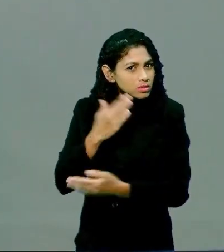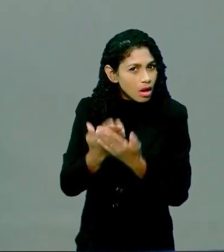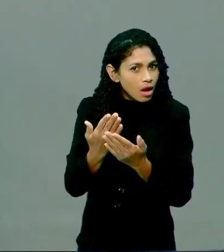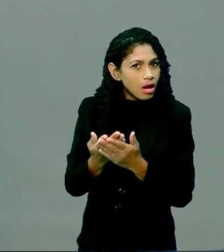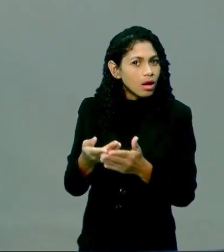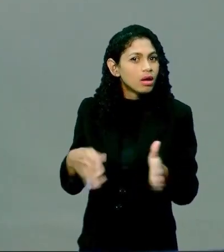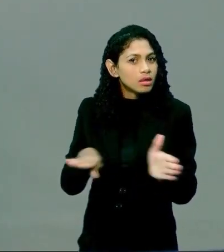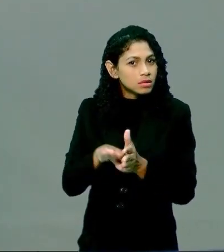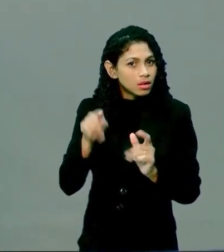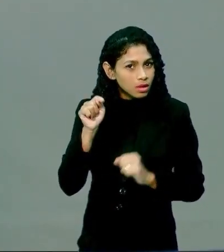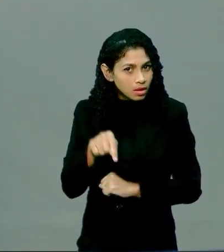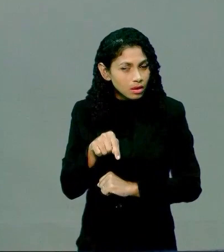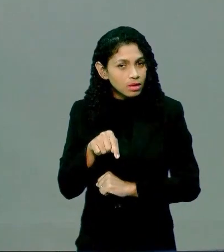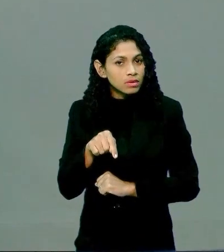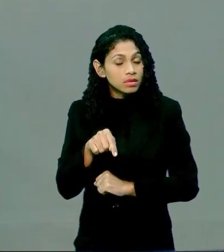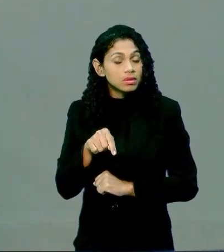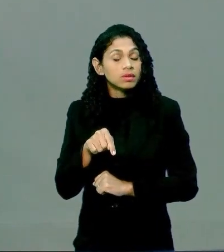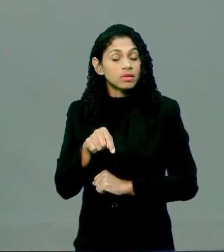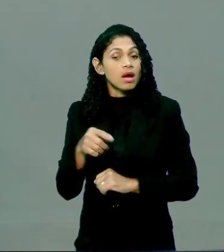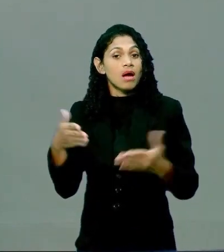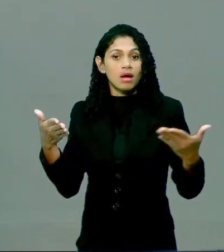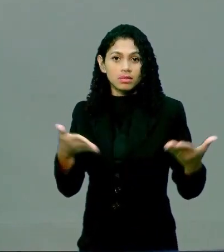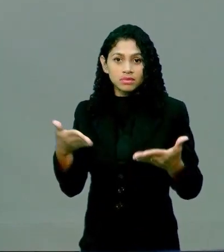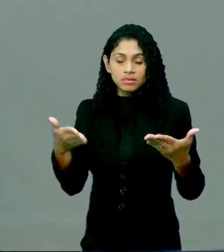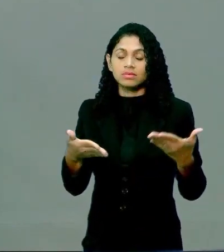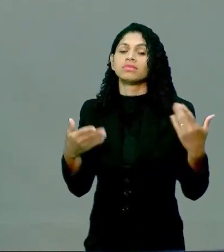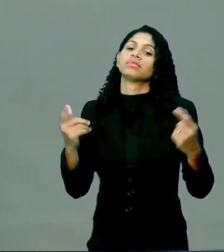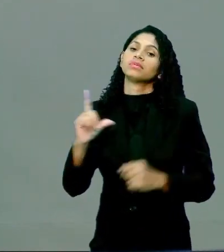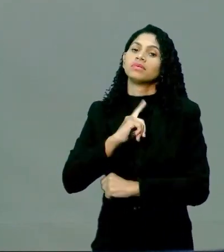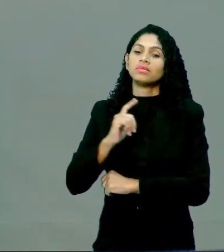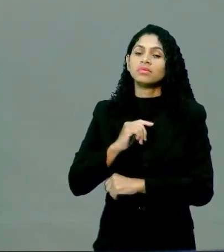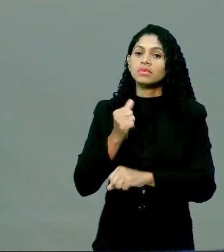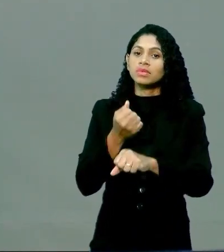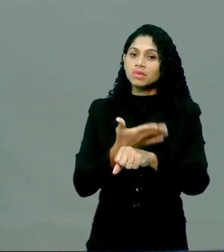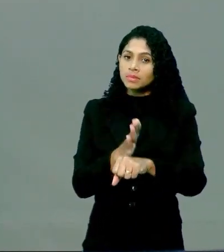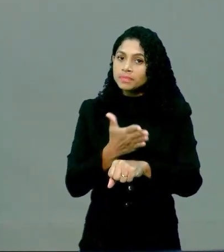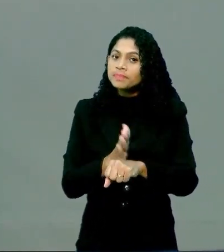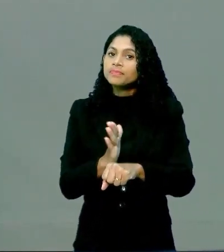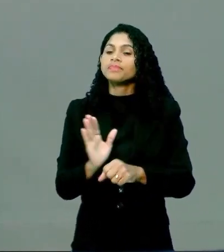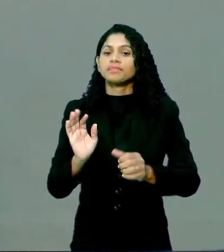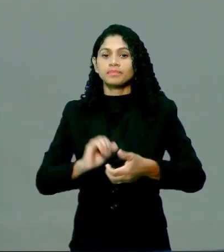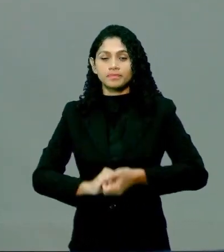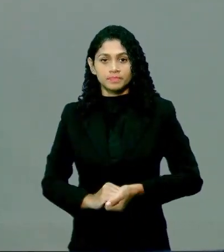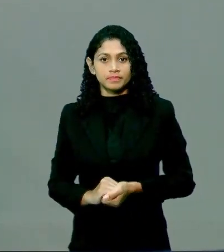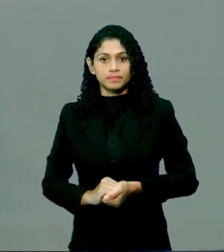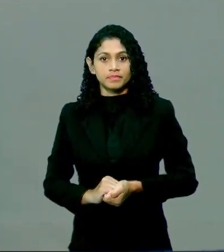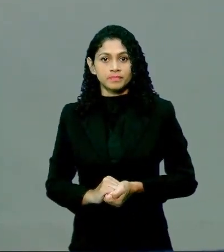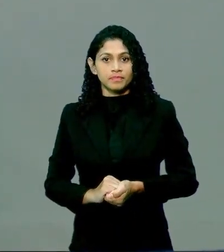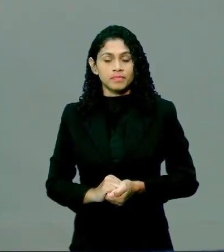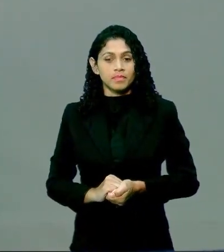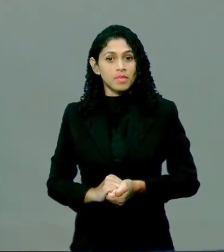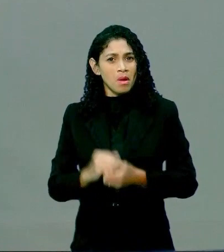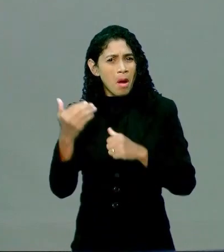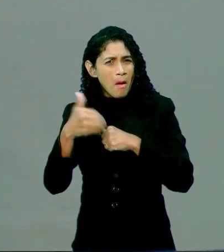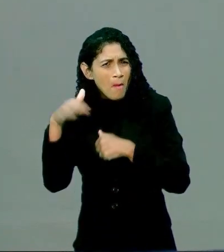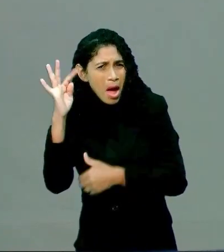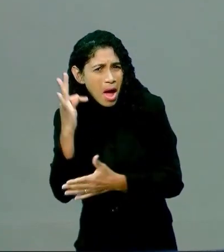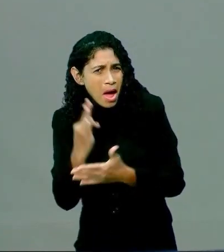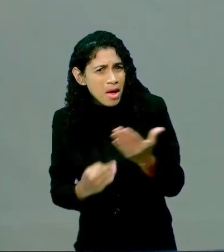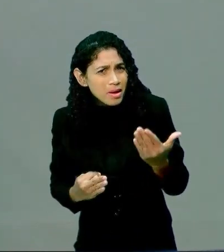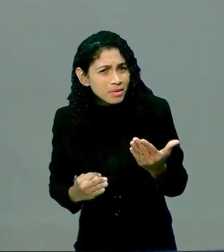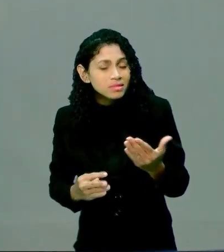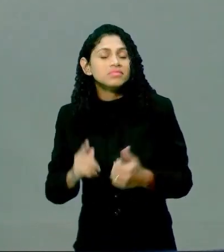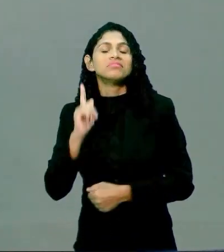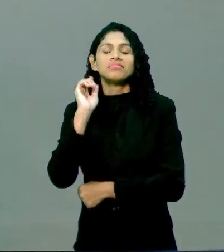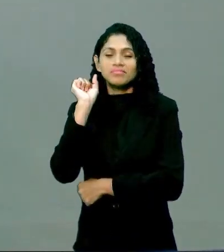Então fica com a gente que agora a gente vai ter um exercício acerca dessas informações, tá? Mais texto? Sim, infelizmente